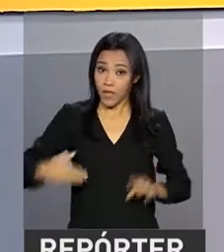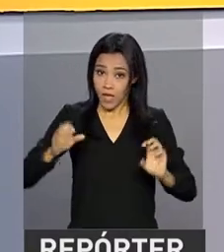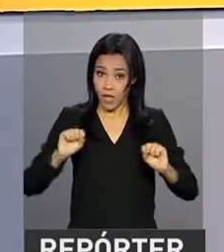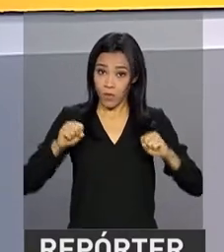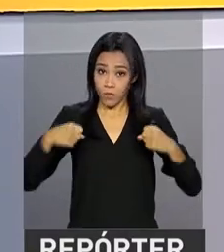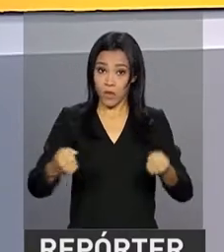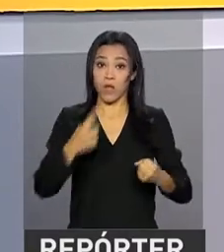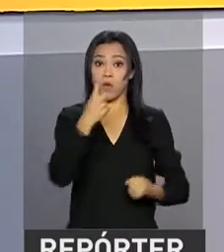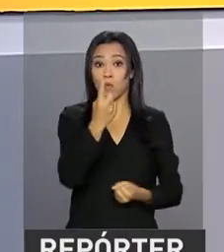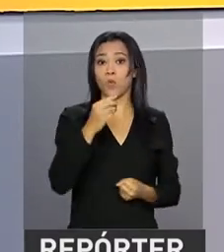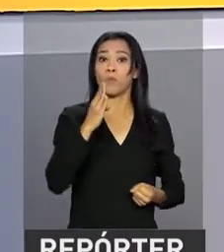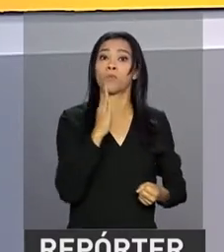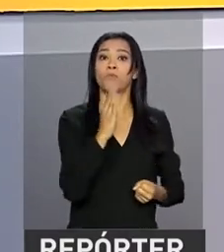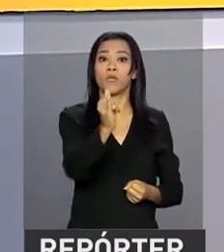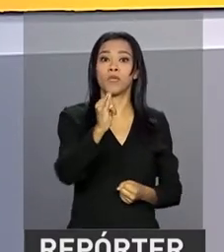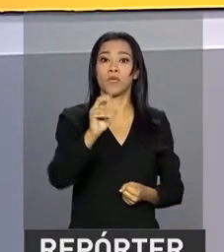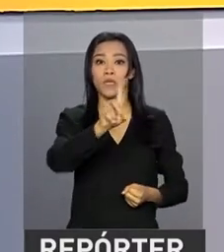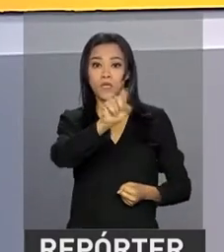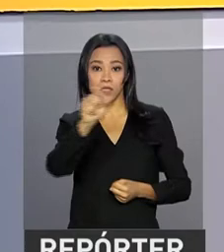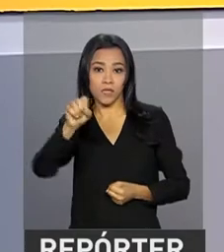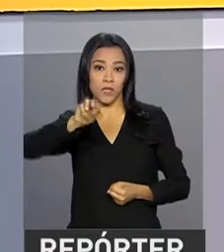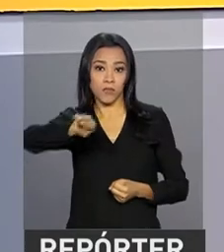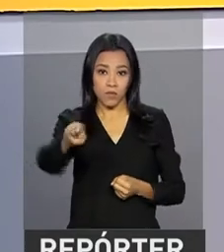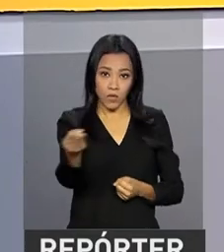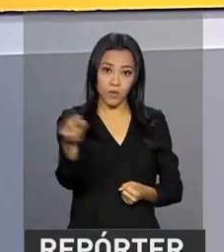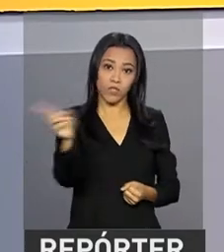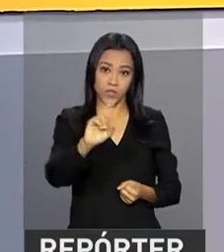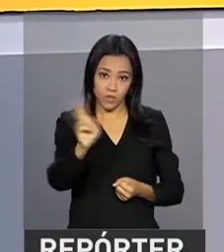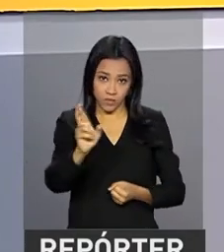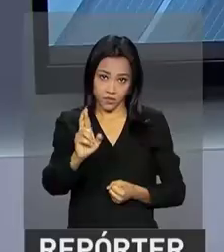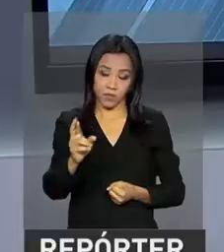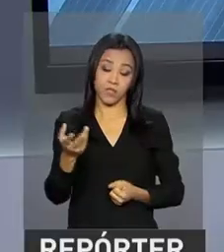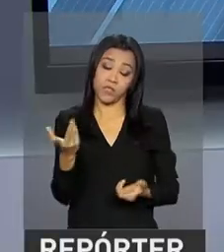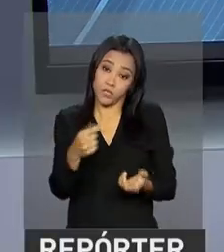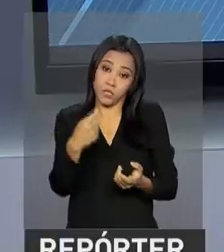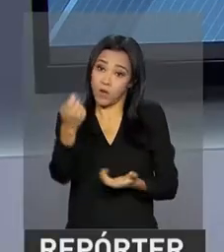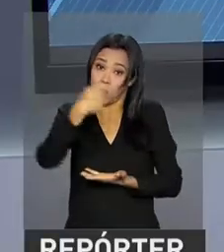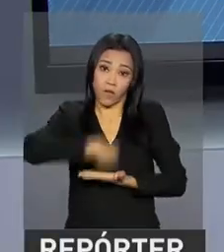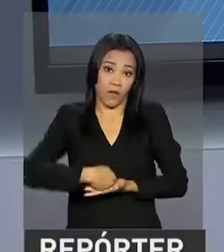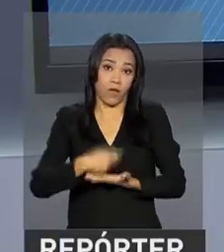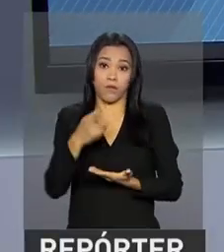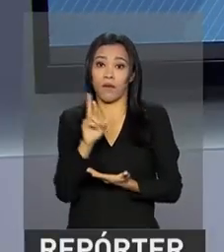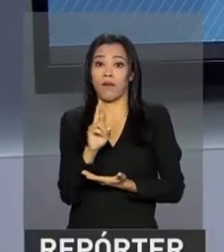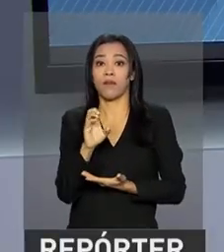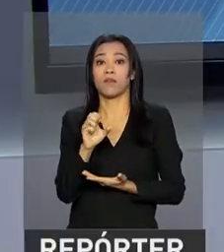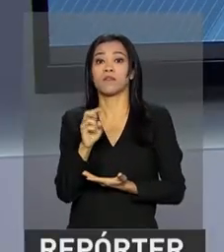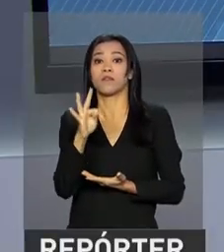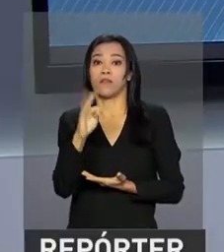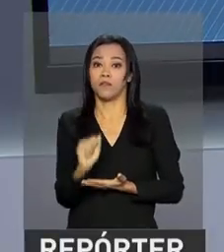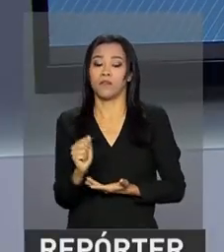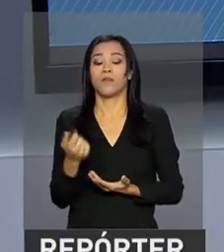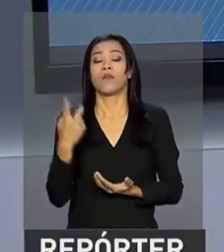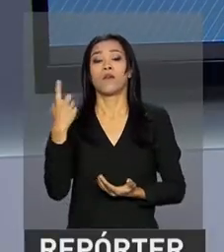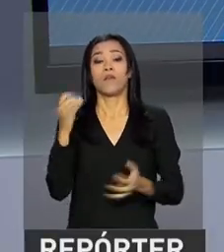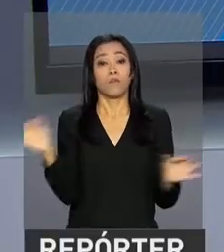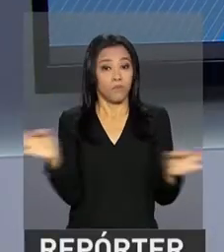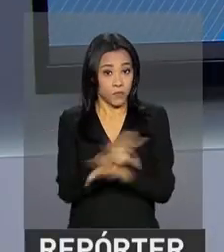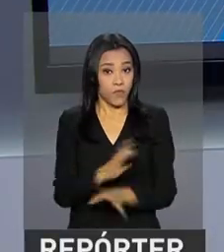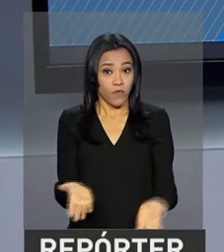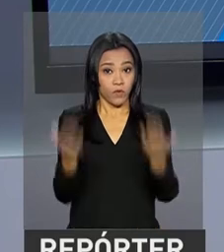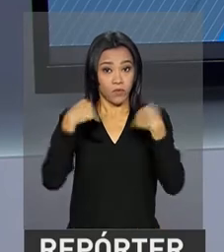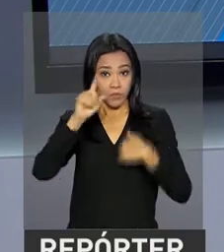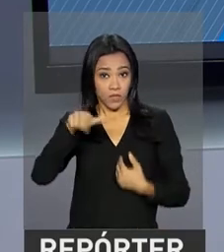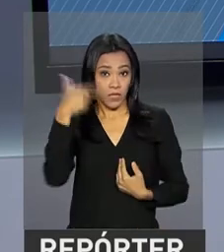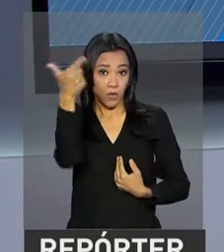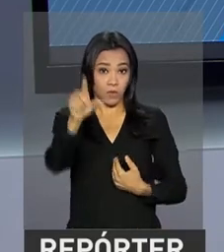bilhão e cem milhões de reais que seriam sonegados a receita federal bem nós ficamos por aqui voltamos em uma hora na próxima edição do